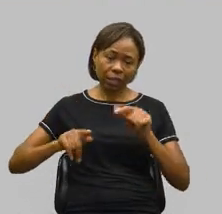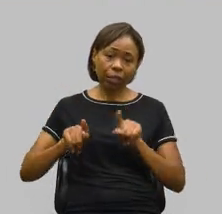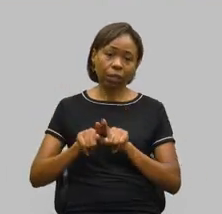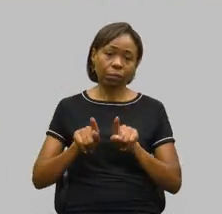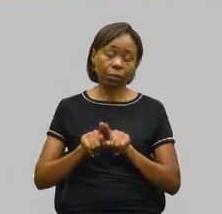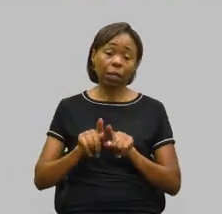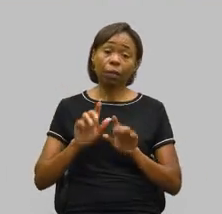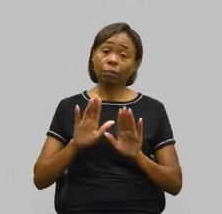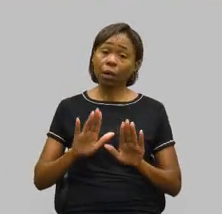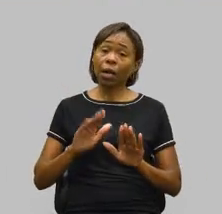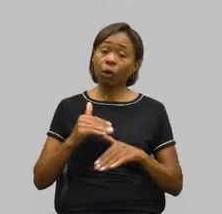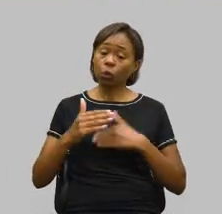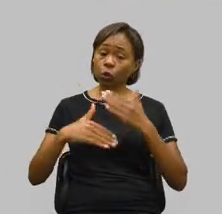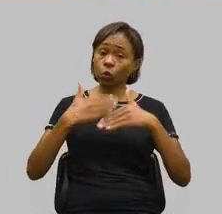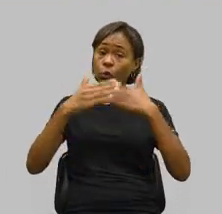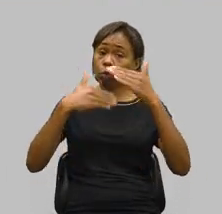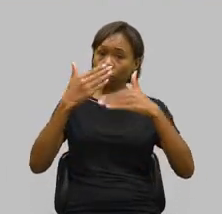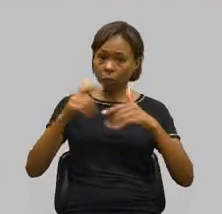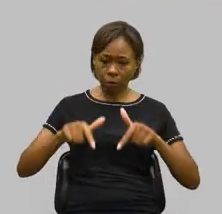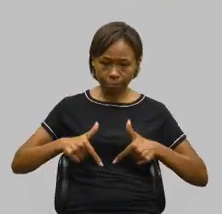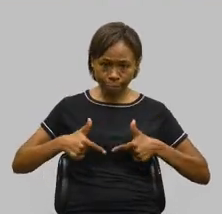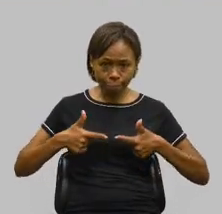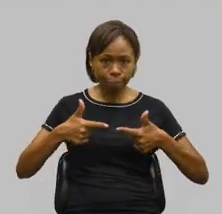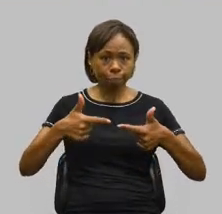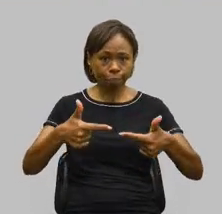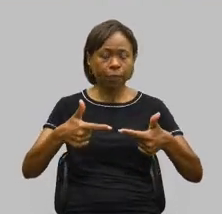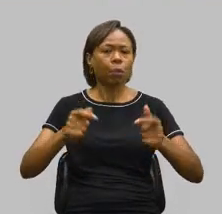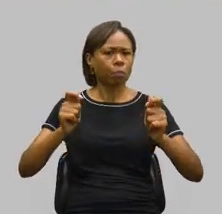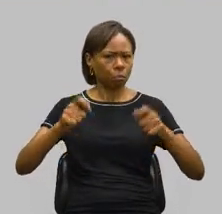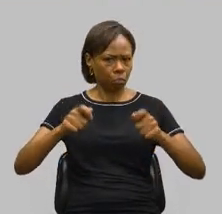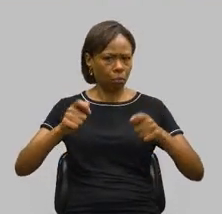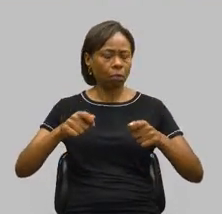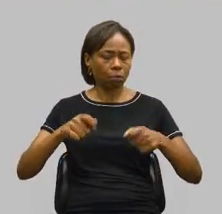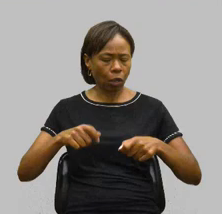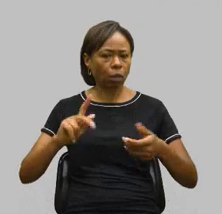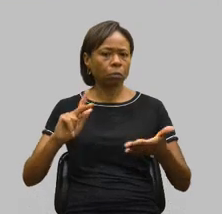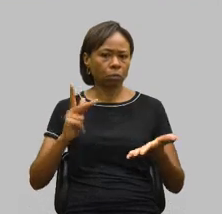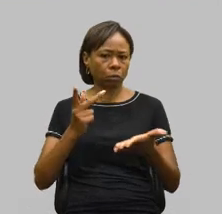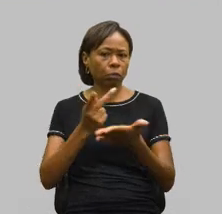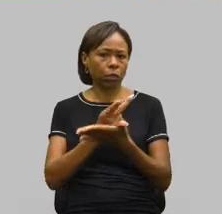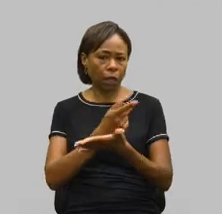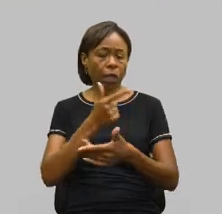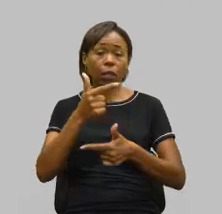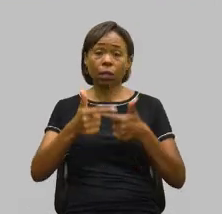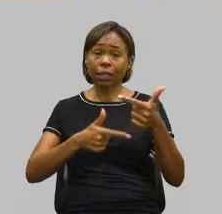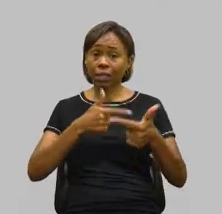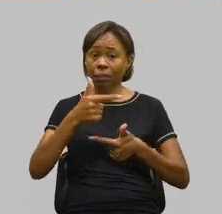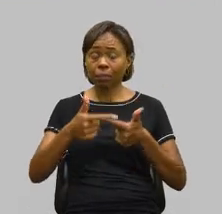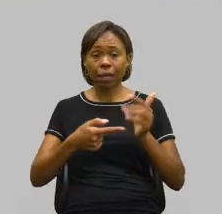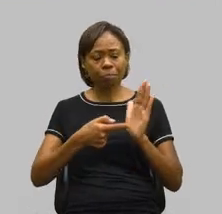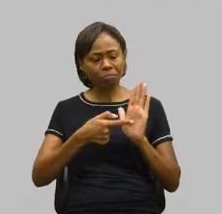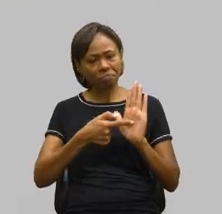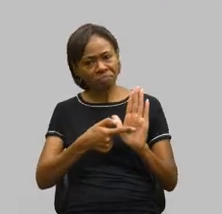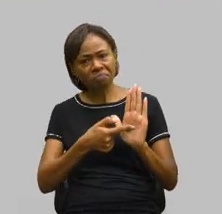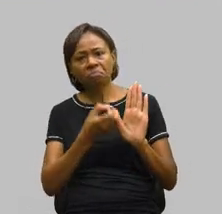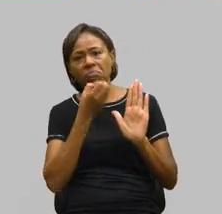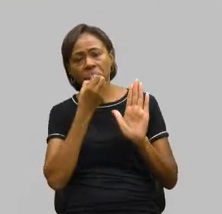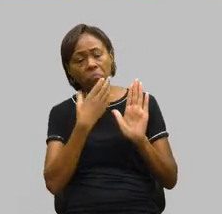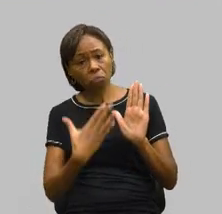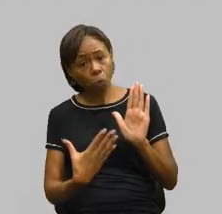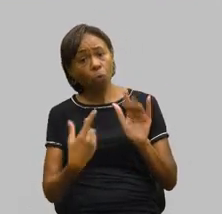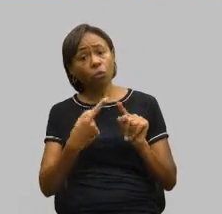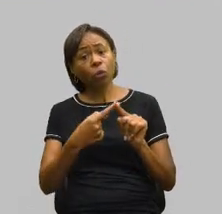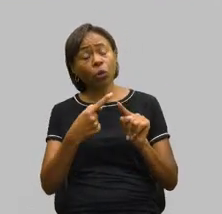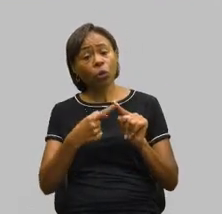desenvolvimento que tá aqui na linha de frente pode acontecer está acontecendo o trabalho está sendo bem apresentado é porque houve uma preparação